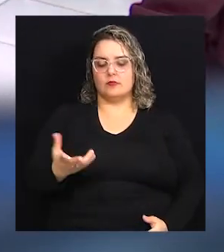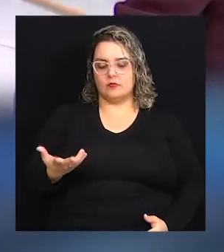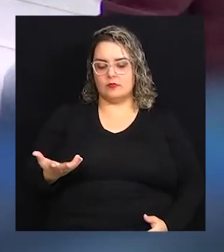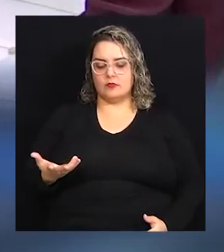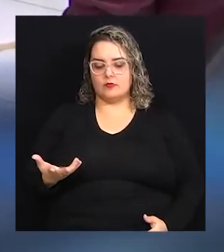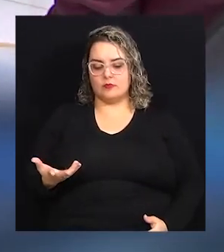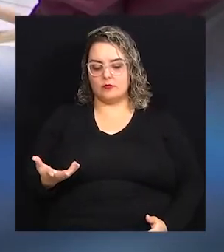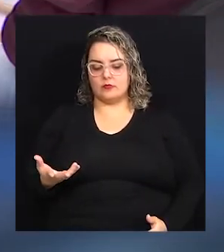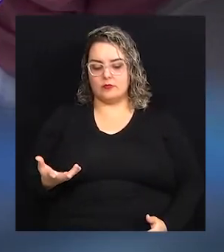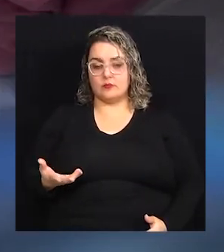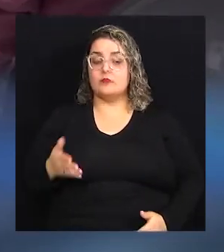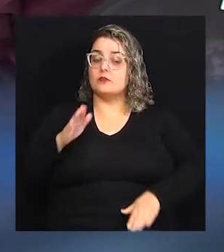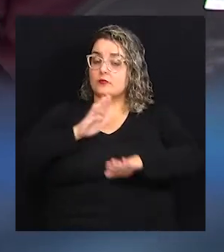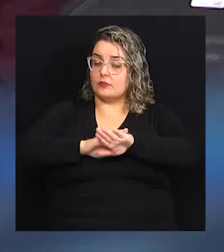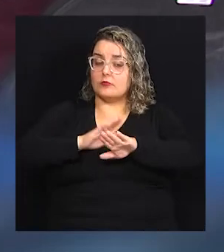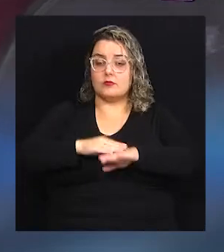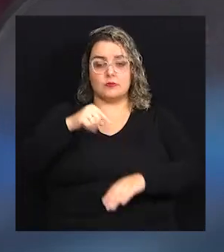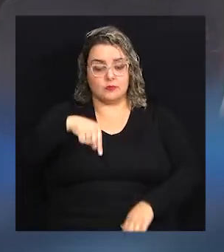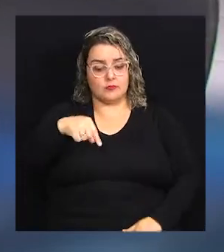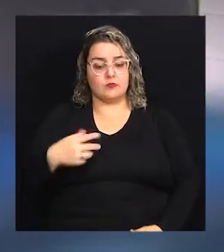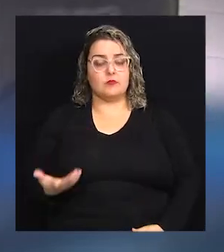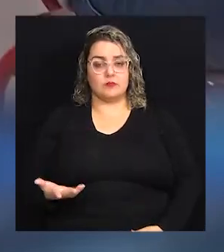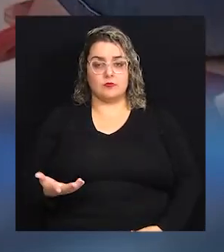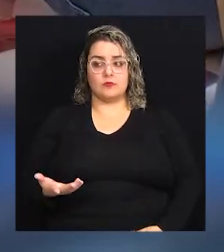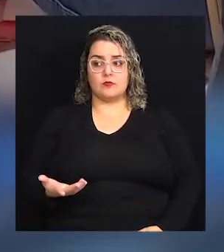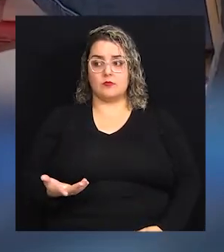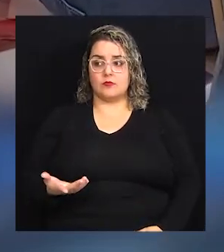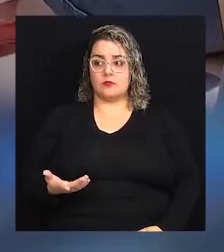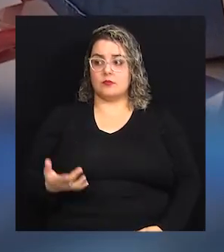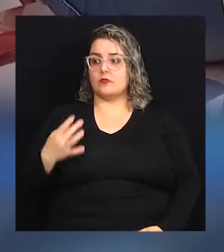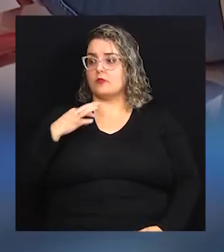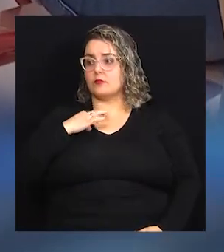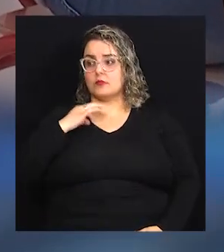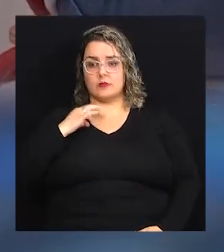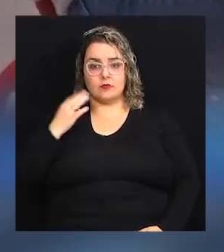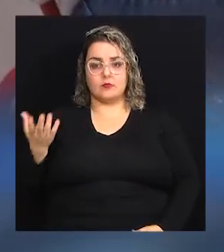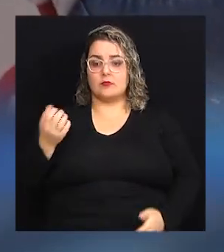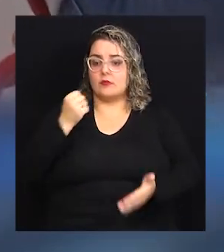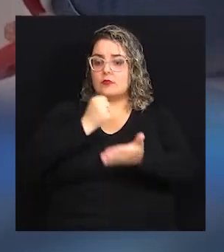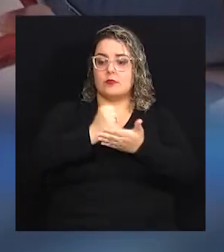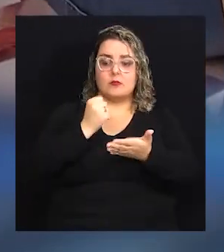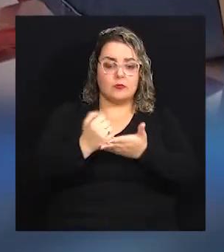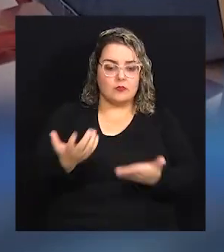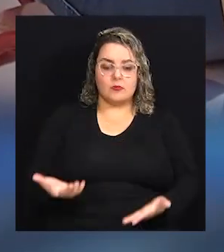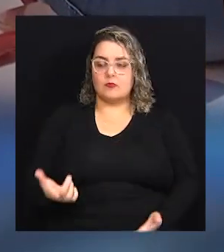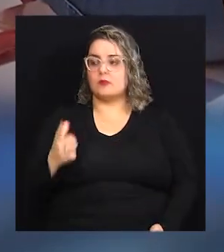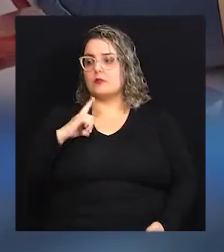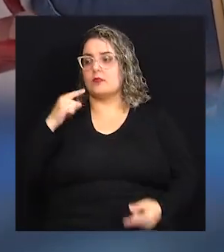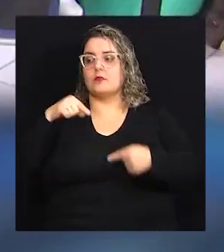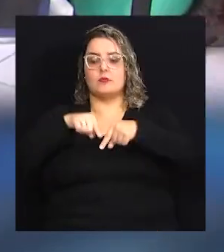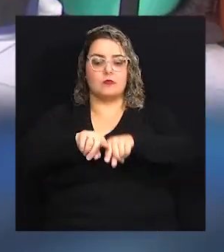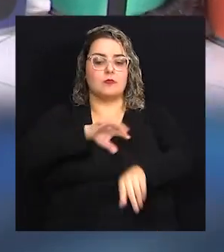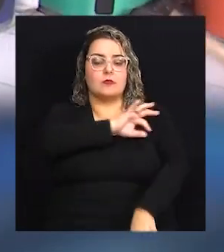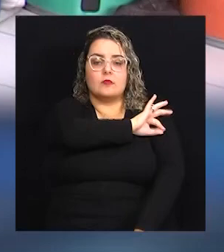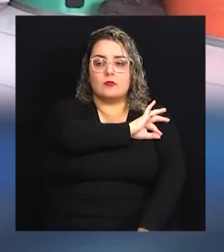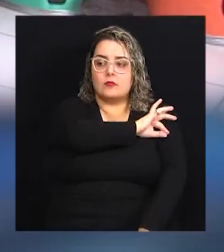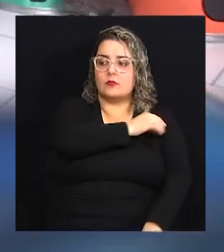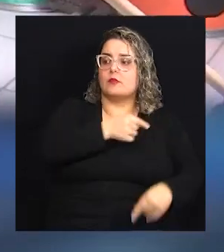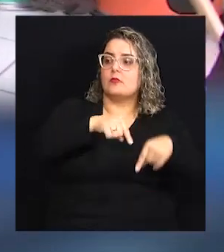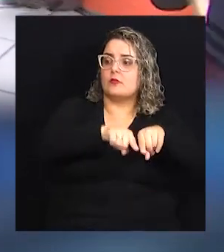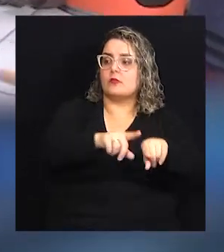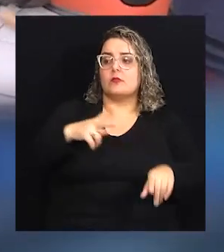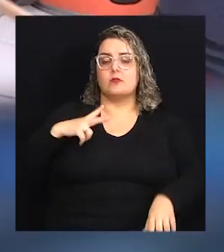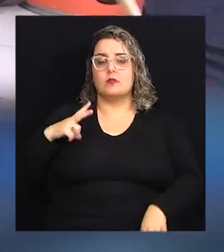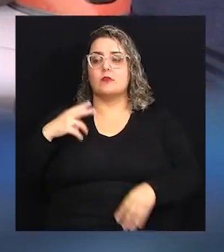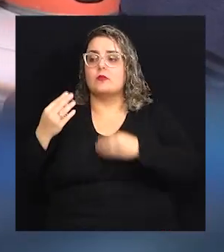mantendo a questão das atividades aqui nesse sentido de voluntário, é contratado, vocês têm parceria com a prefeitura,